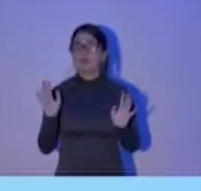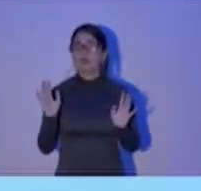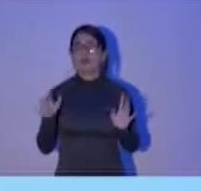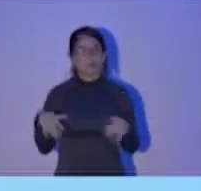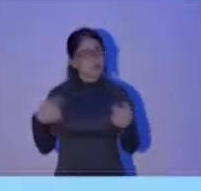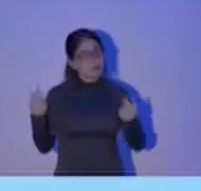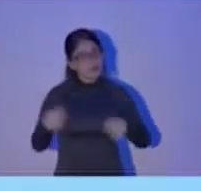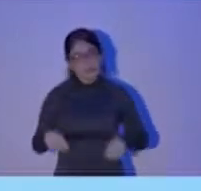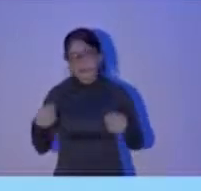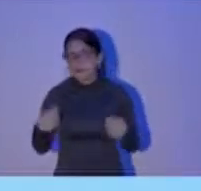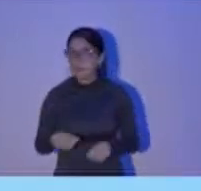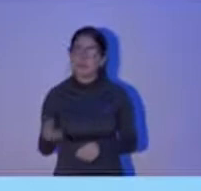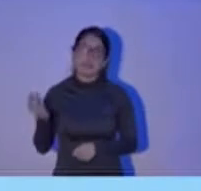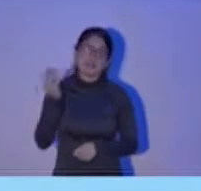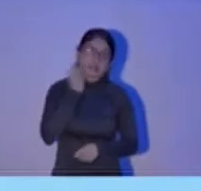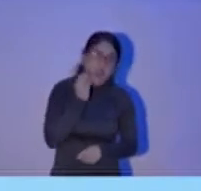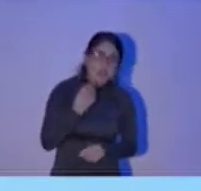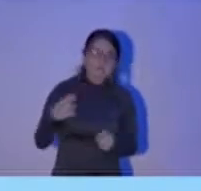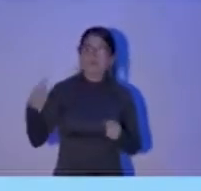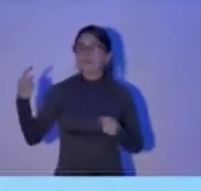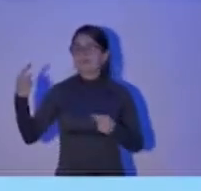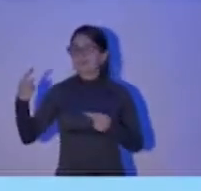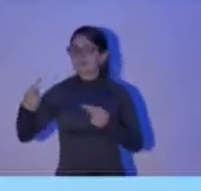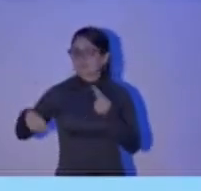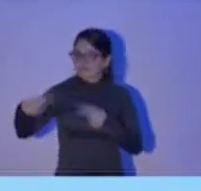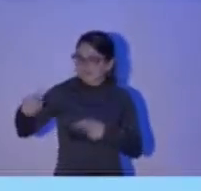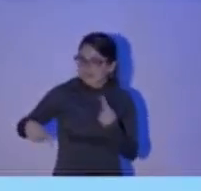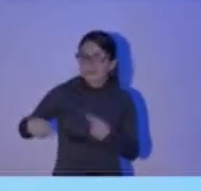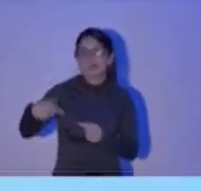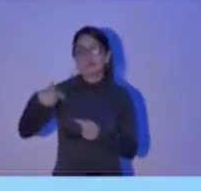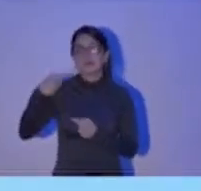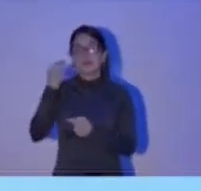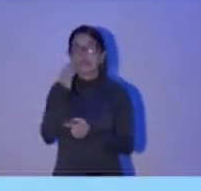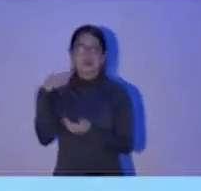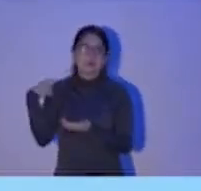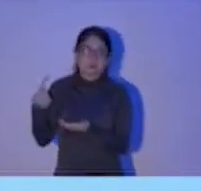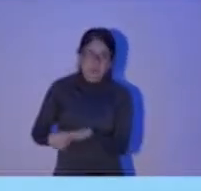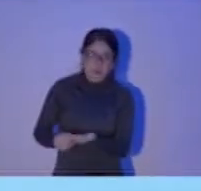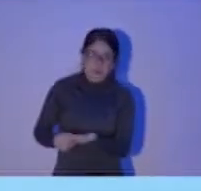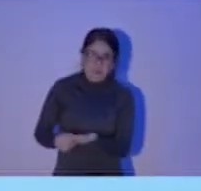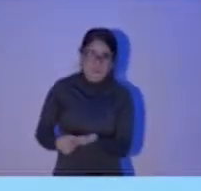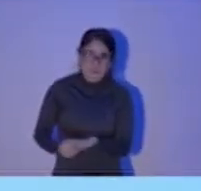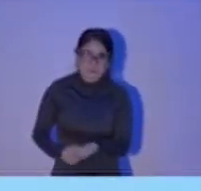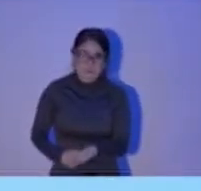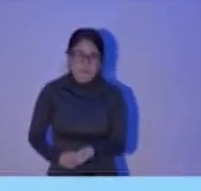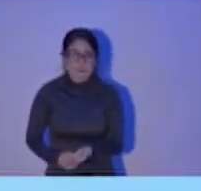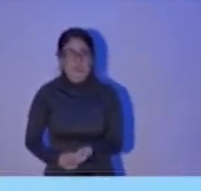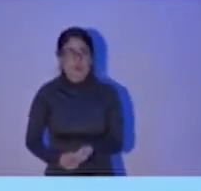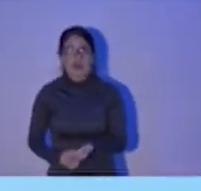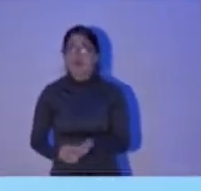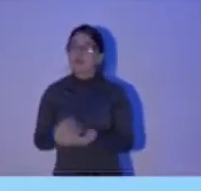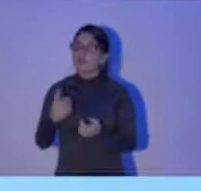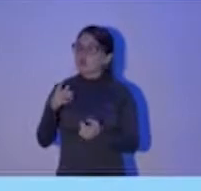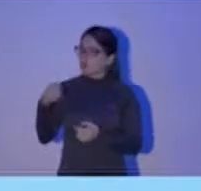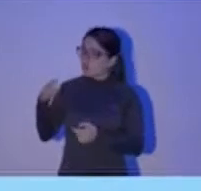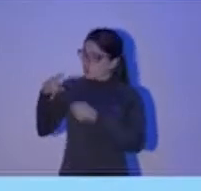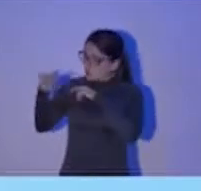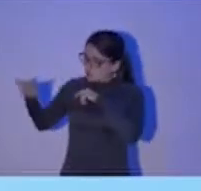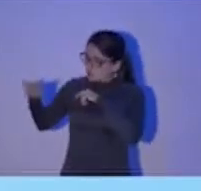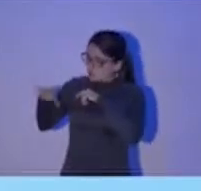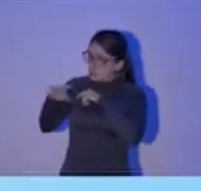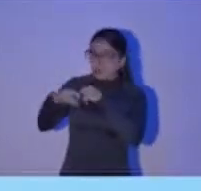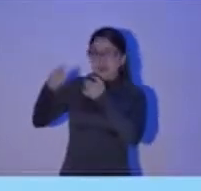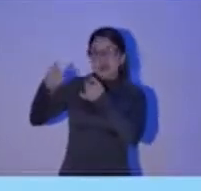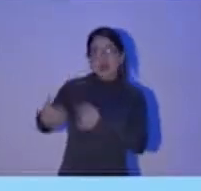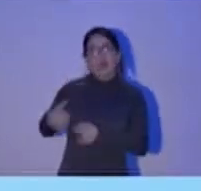para conseguir avançar. Mas eu queria pedir, todos vocês falaram da Base Nacional Comum Curricular, que vocês contassem um pouquinho o